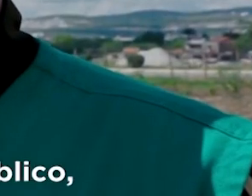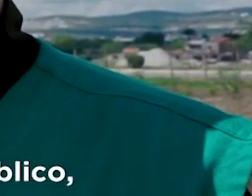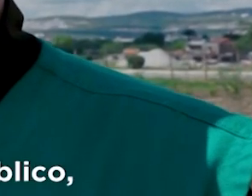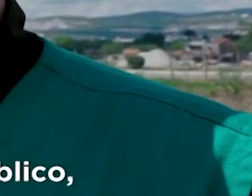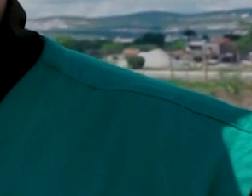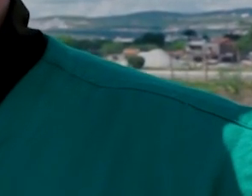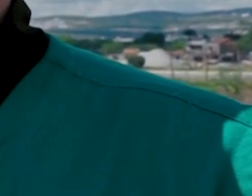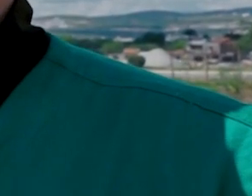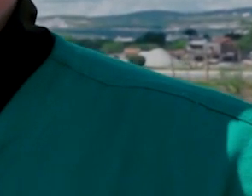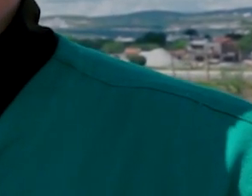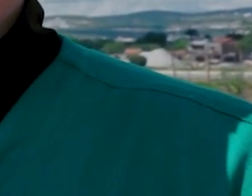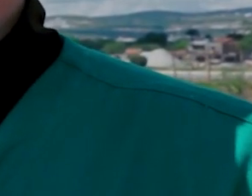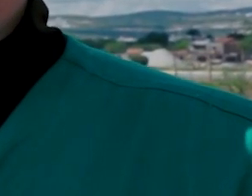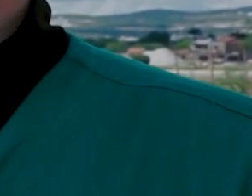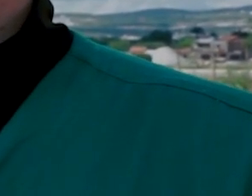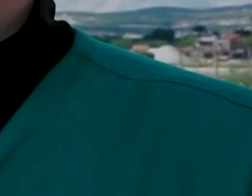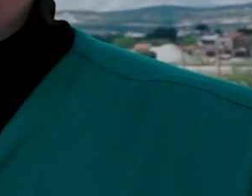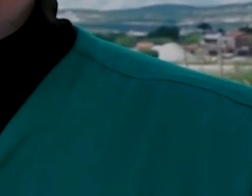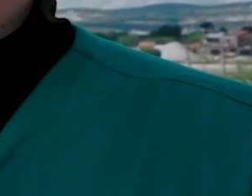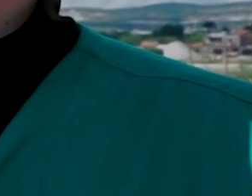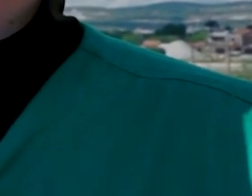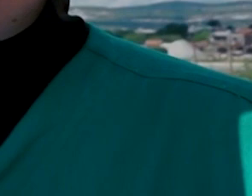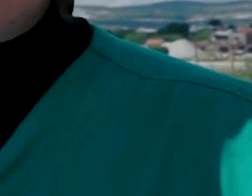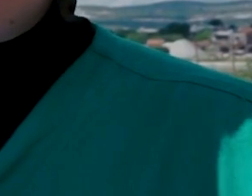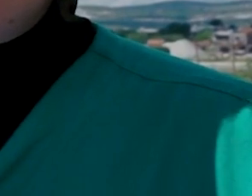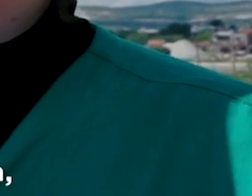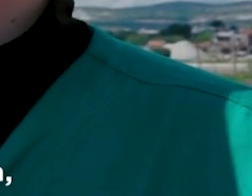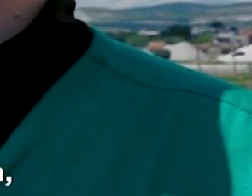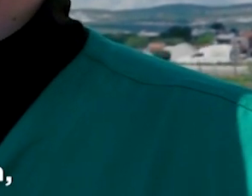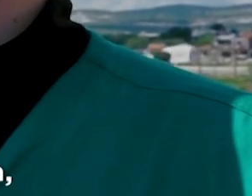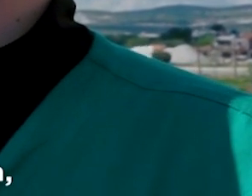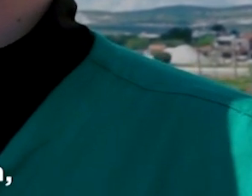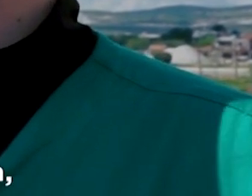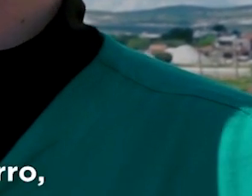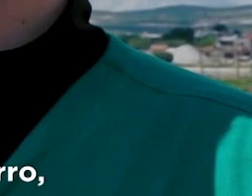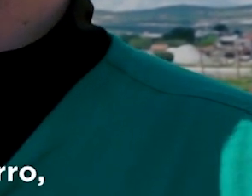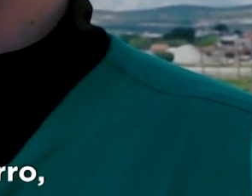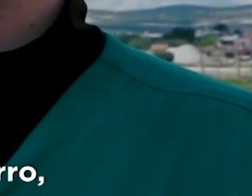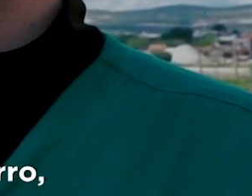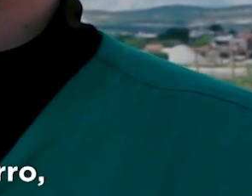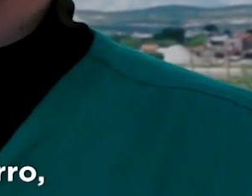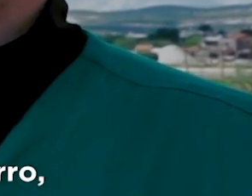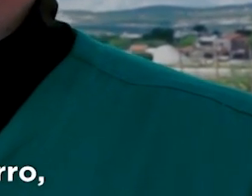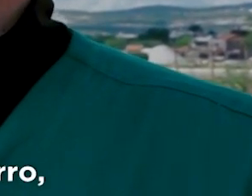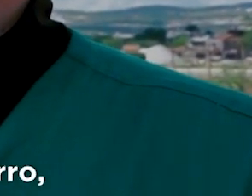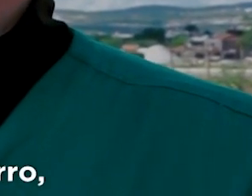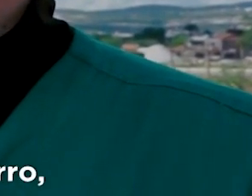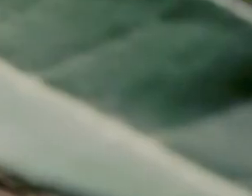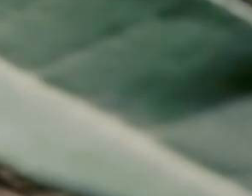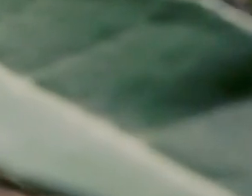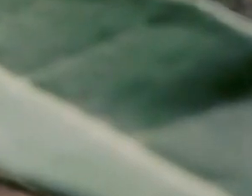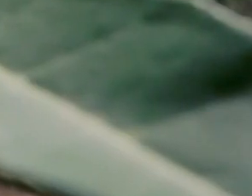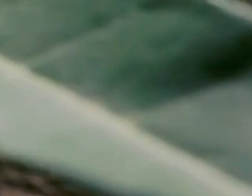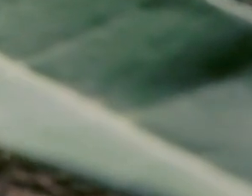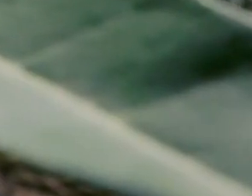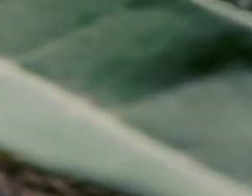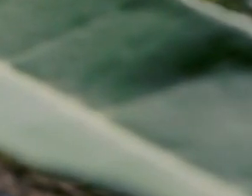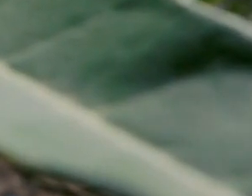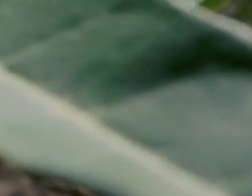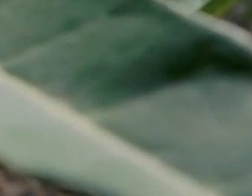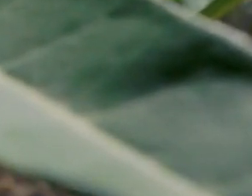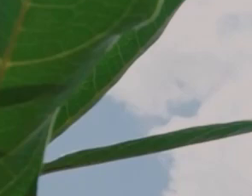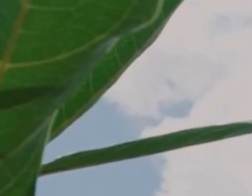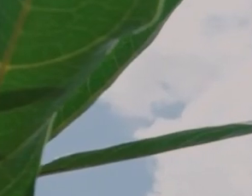um patrimônio público, um patrimônio ambiental e também um patrimônio social, porque vai melhorar a qualidade de vida, tanto da população aqui dentro do bairro, como dentro de